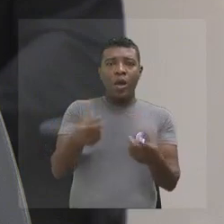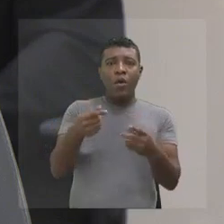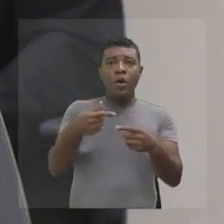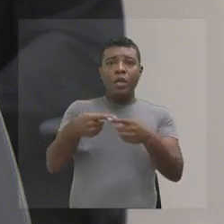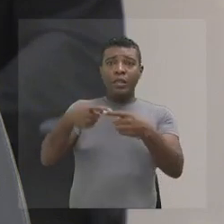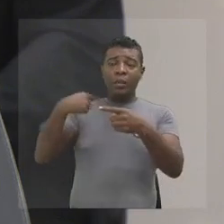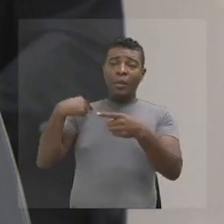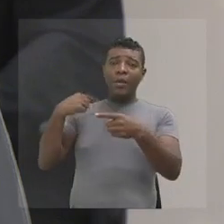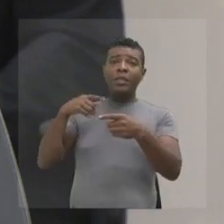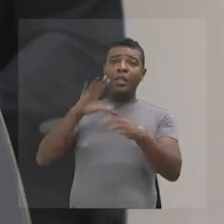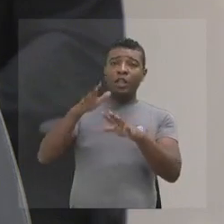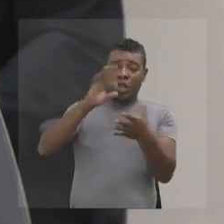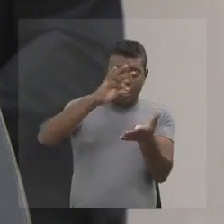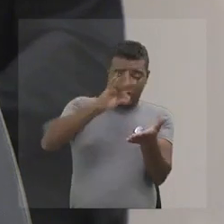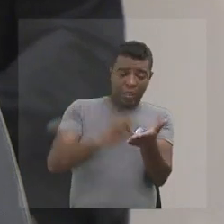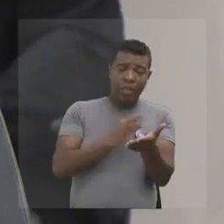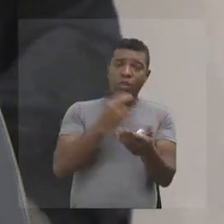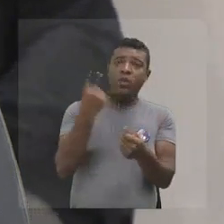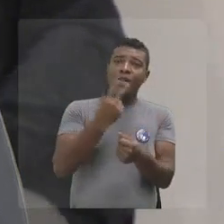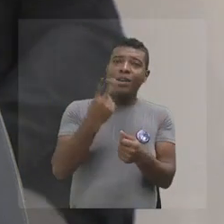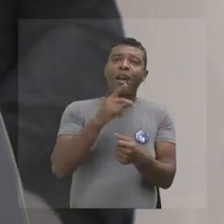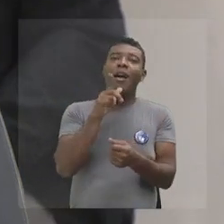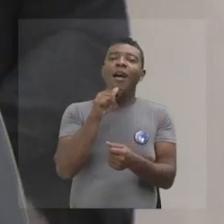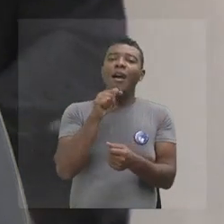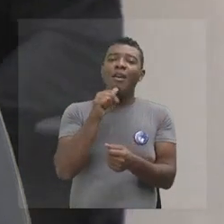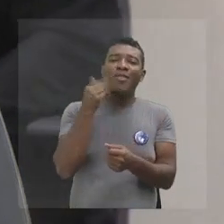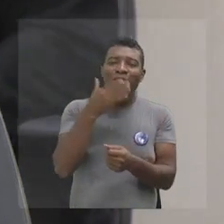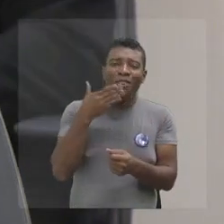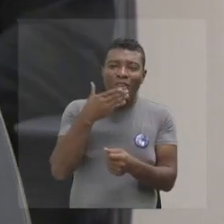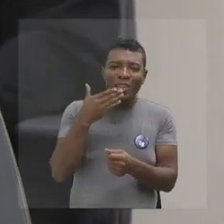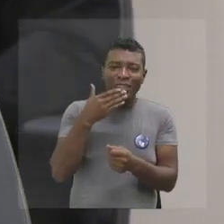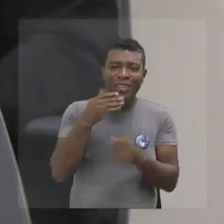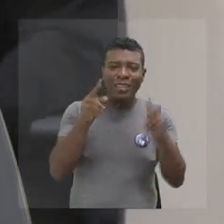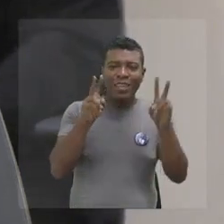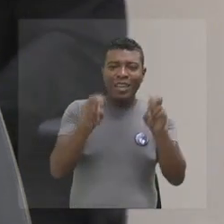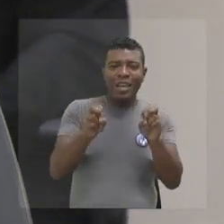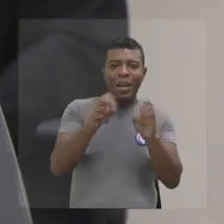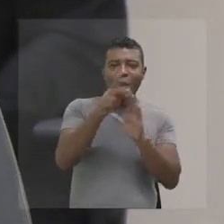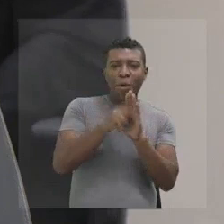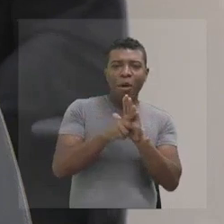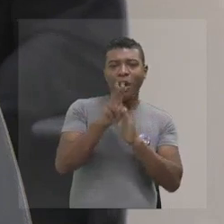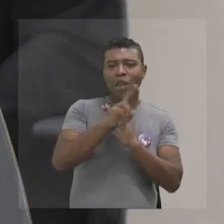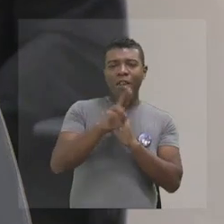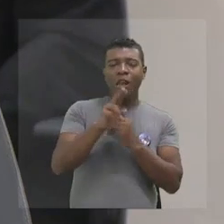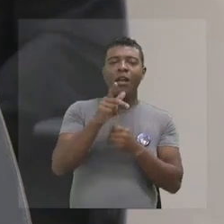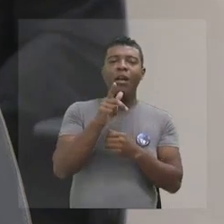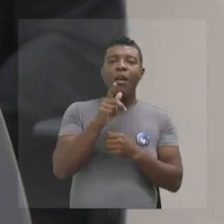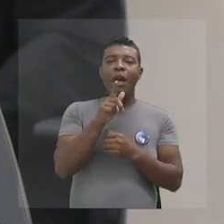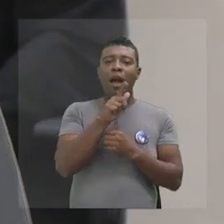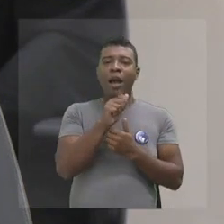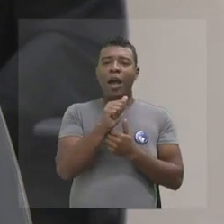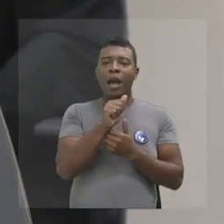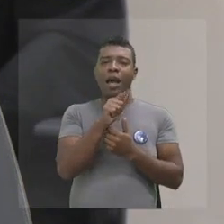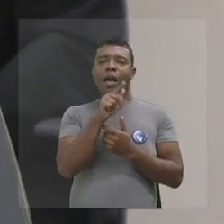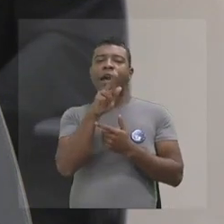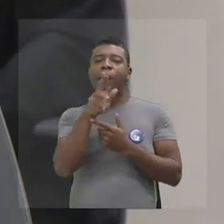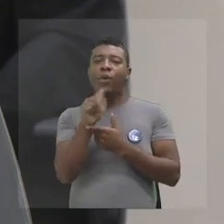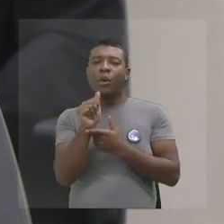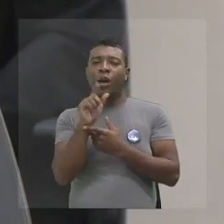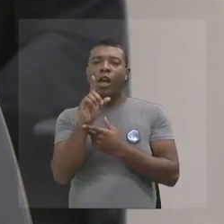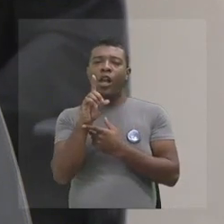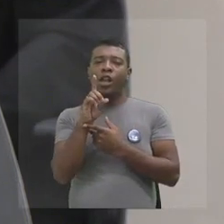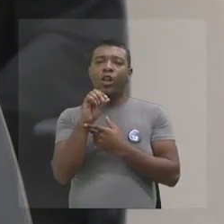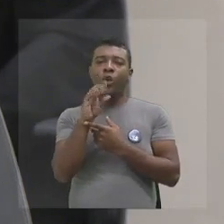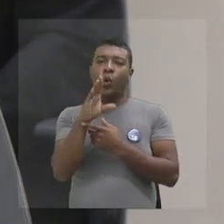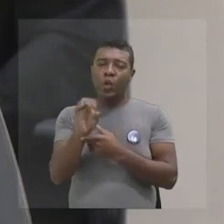segundo a segunda fase do Programa Água Doce com mais 30 sistemas aí a serem construídos entregues para a população do norte